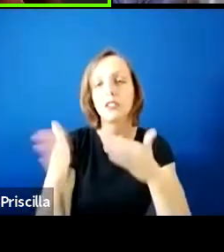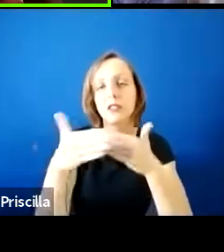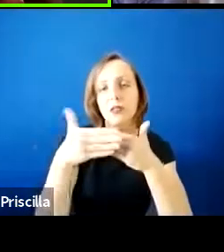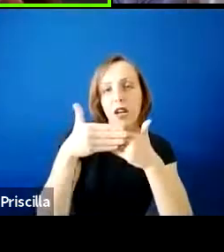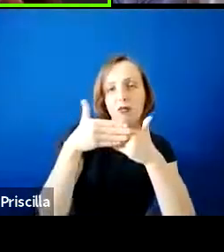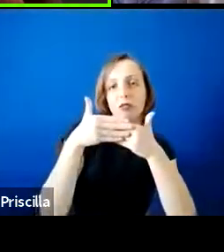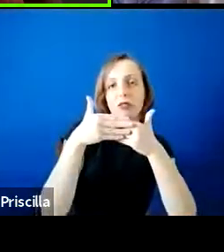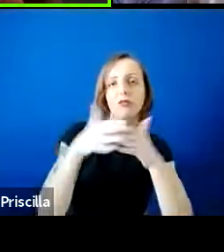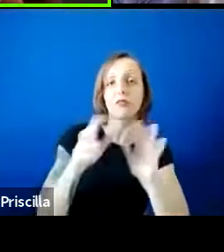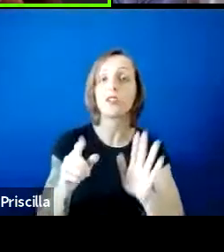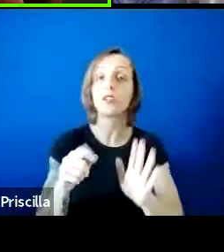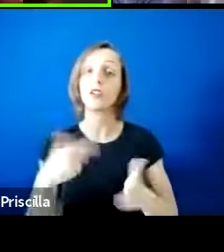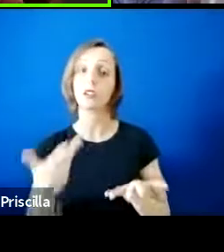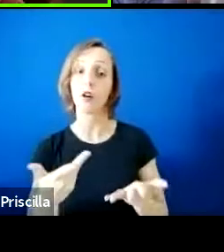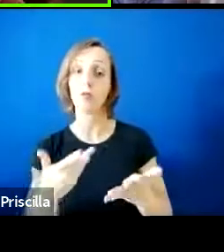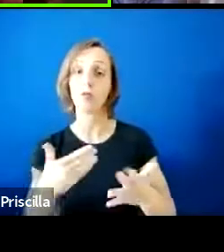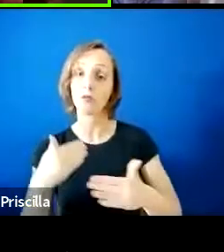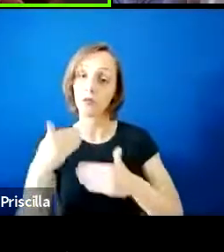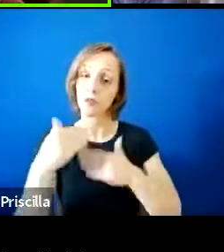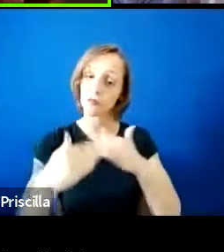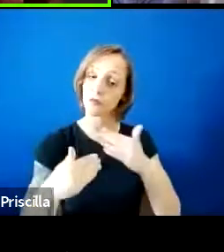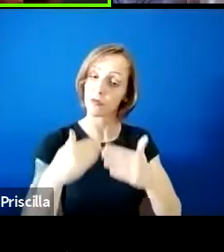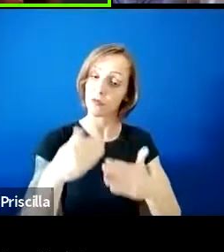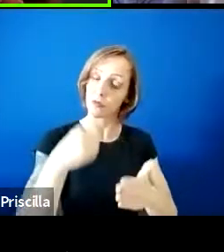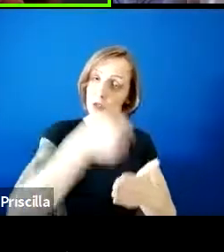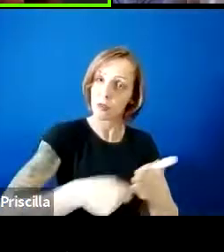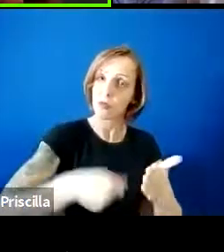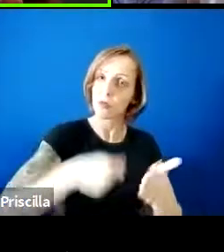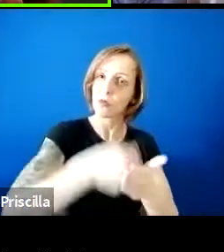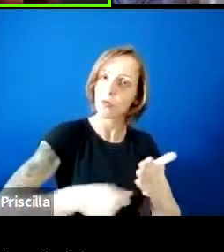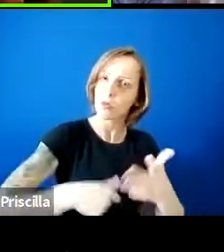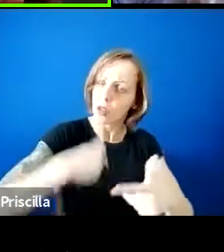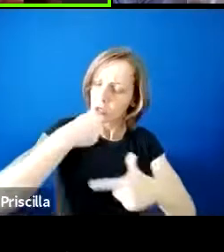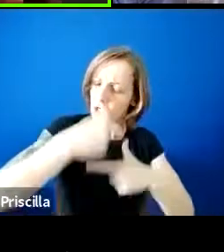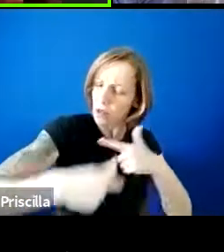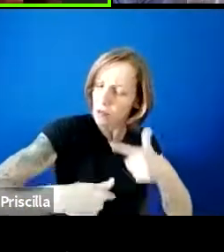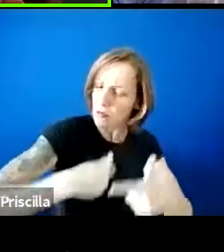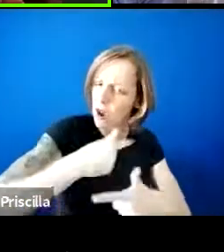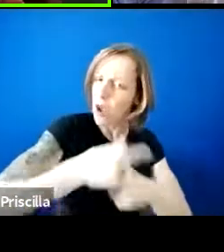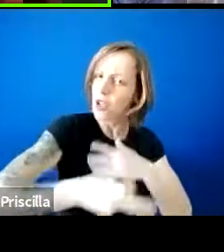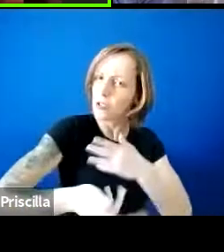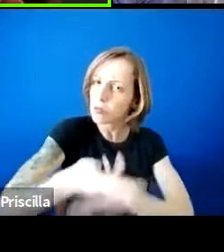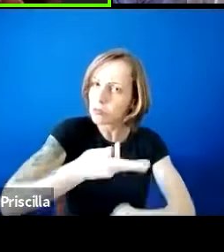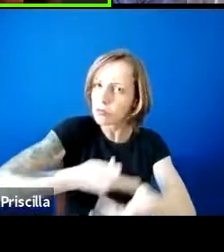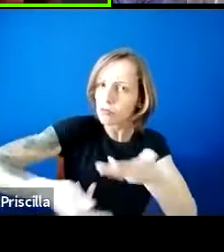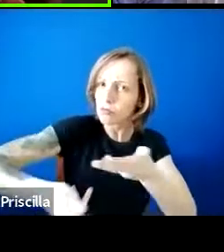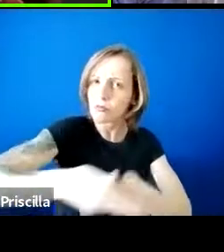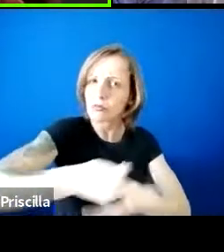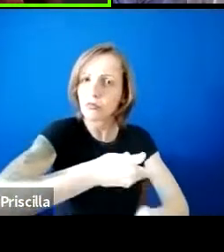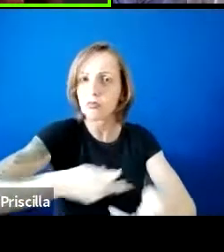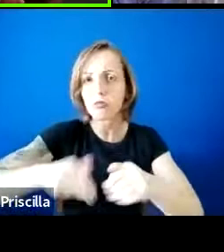muito trabalho, muita conversa, e que a gente foi criando, então,